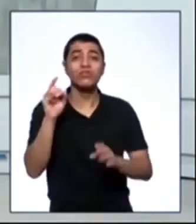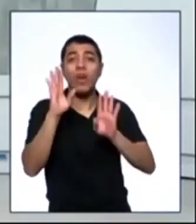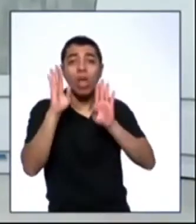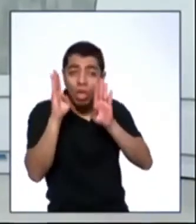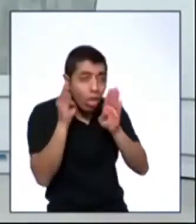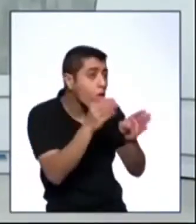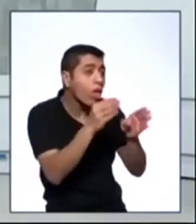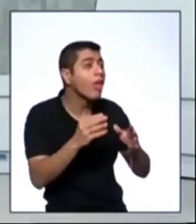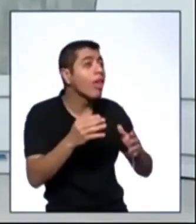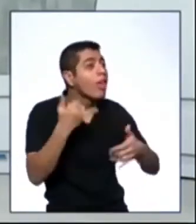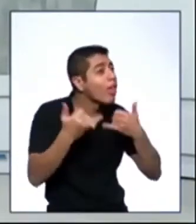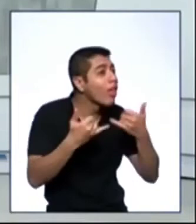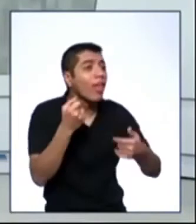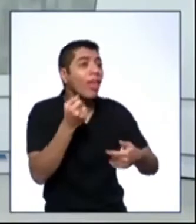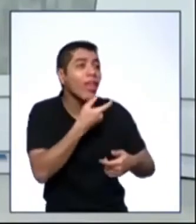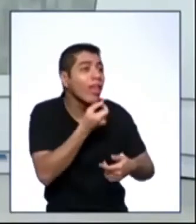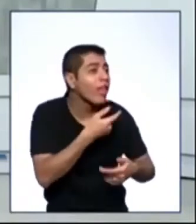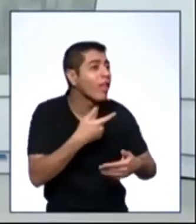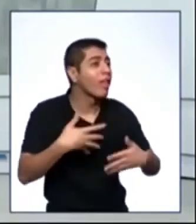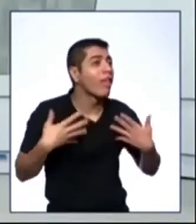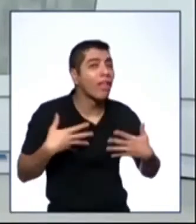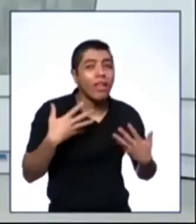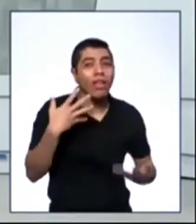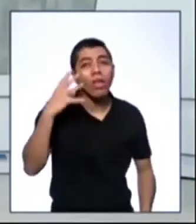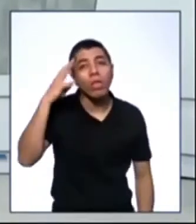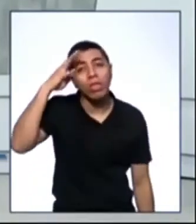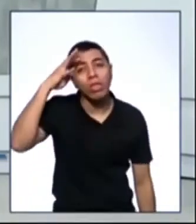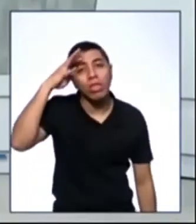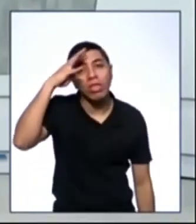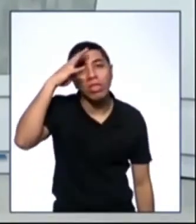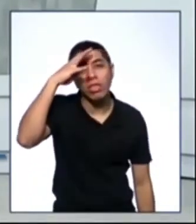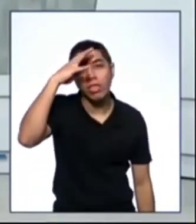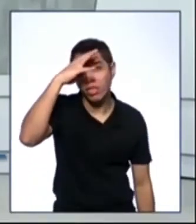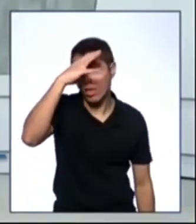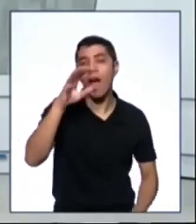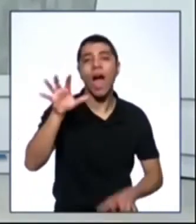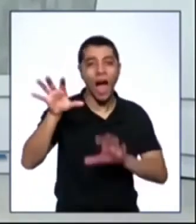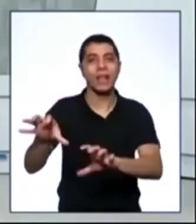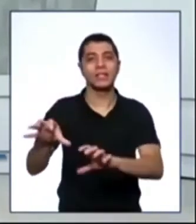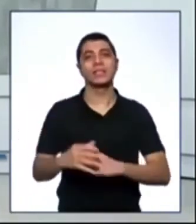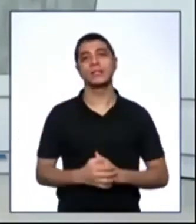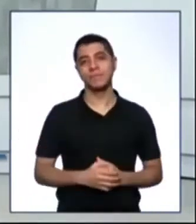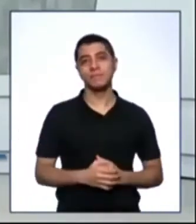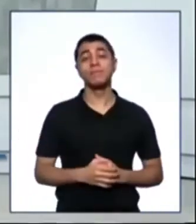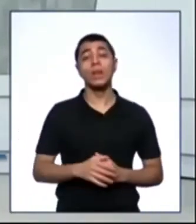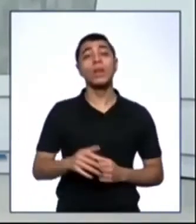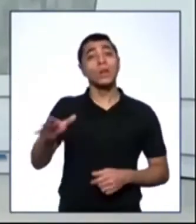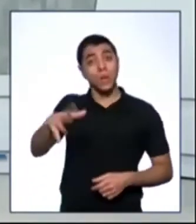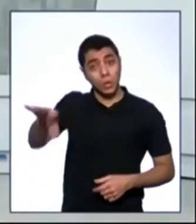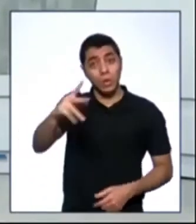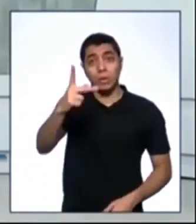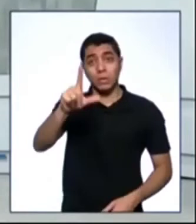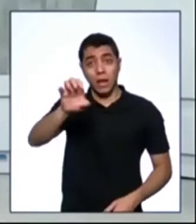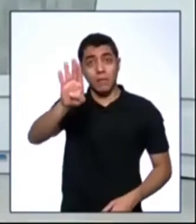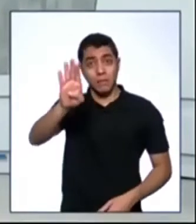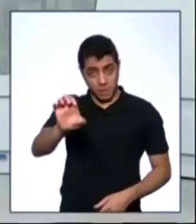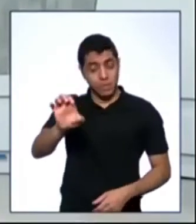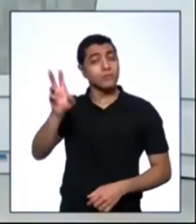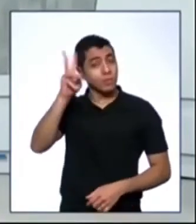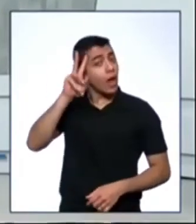bem? Por fim, para eu acabar a história da plebe, tá? Aí eu termino, faço 2 questões e você tá livre. Mas acompanha